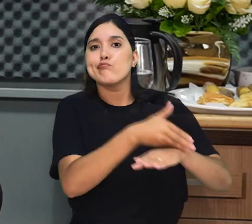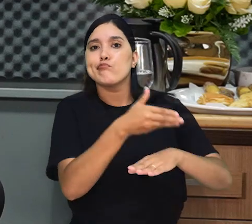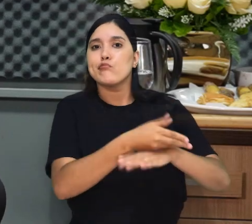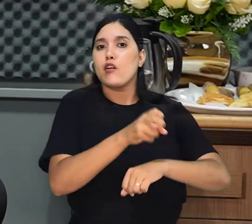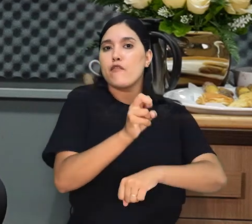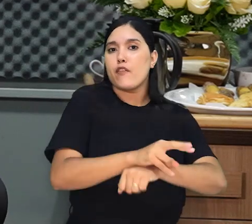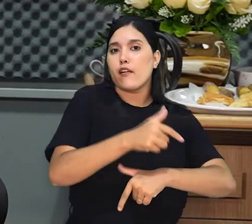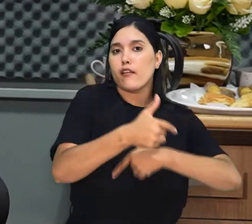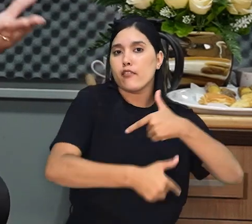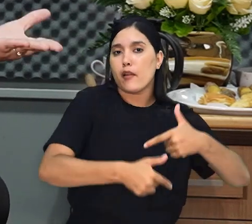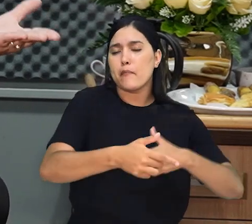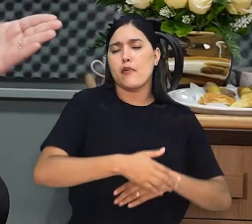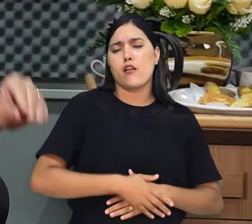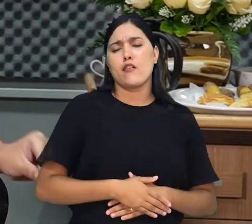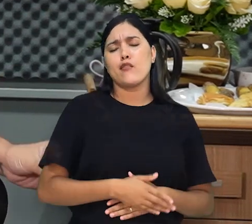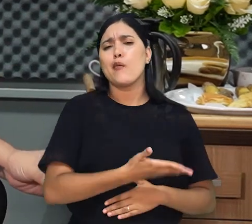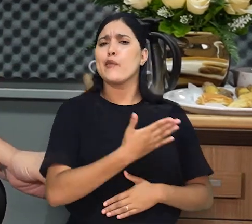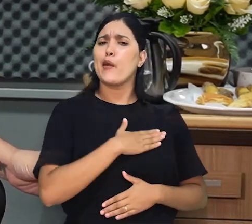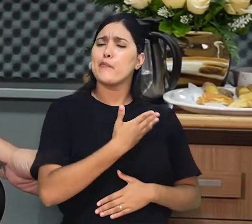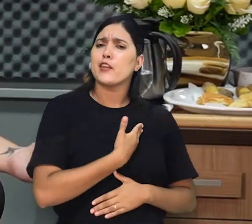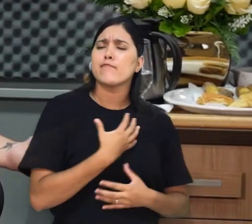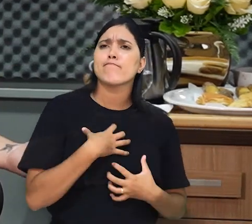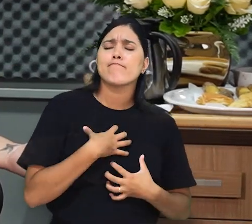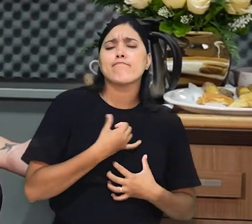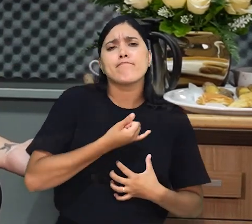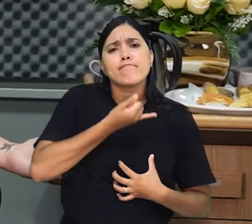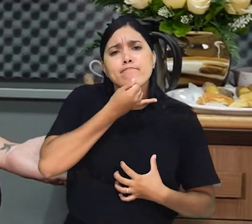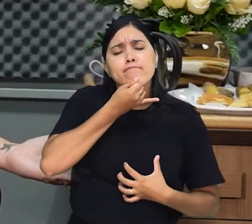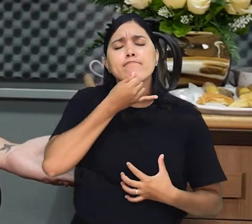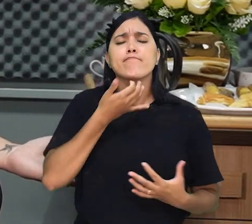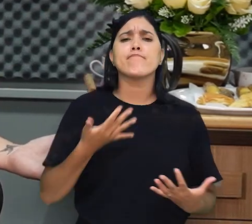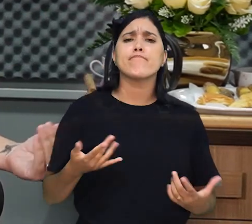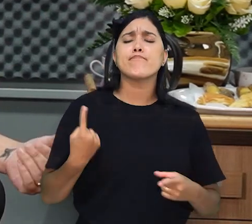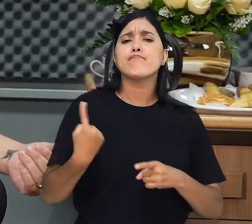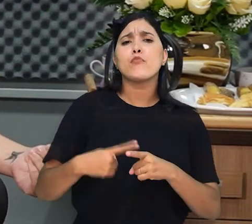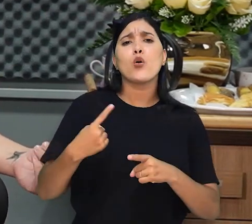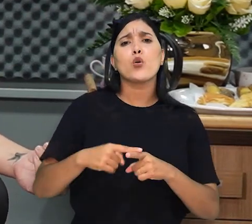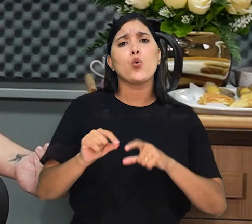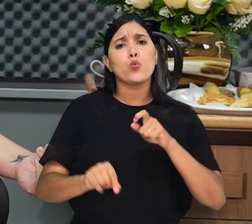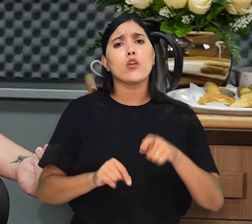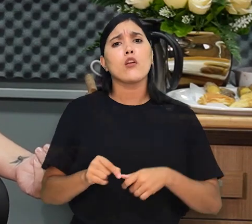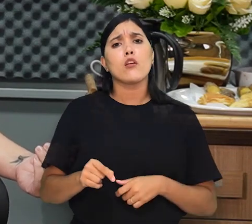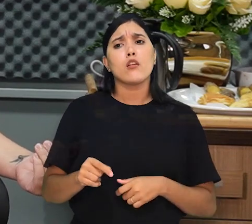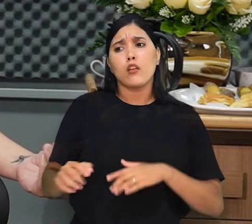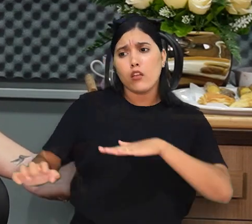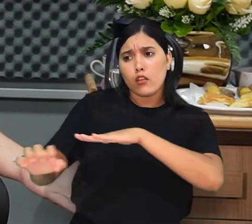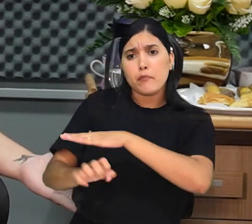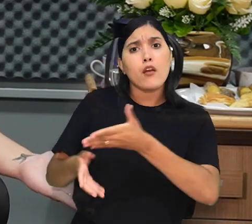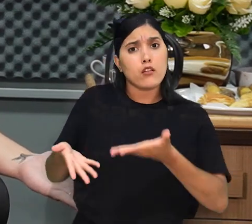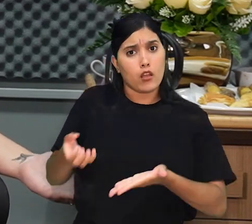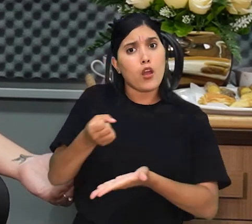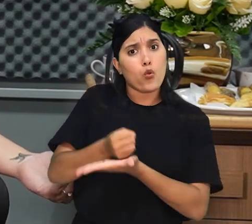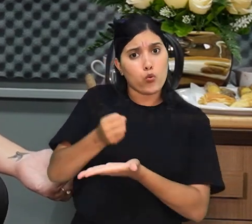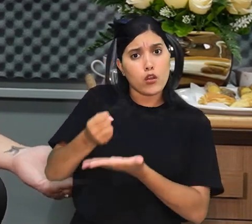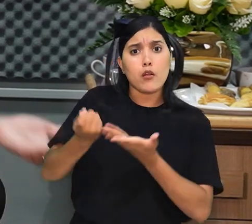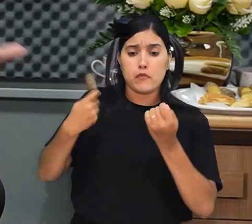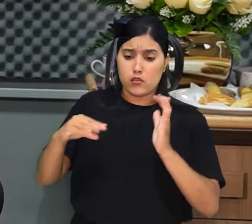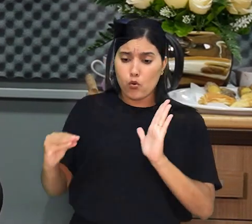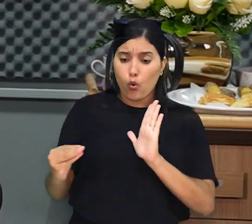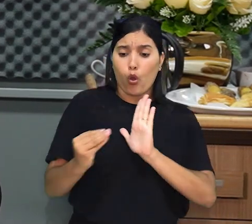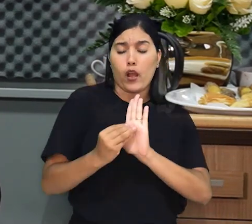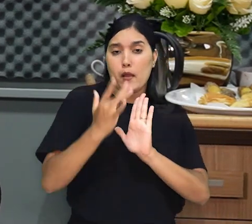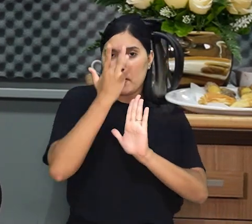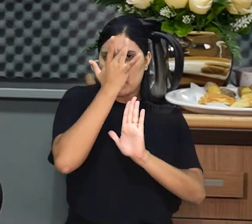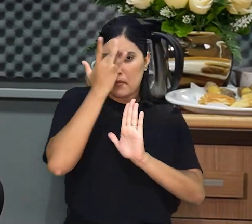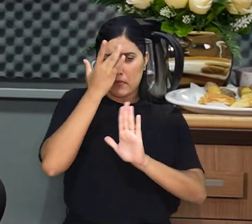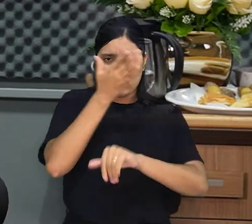empresa. E aí ela ficou assim, sabe, tão triste, porque se querem contratar, então tem que dizer, tem que ser uma pessoa com